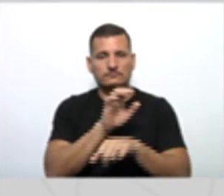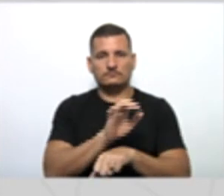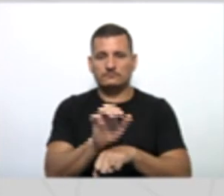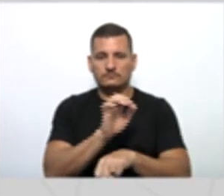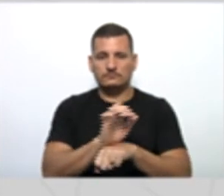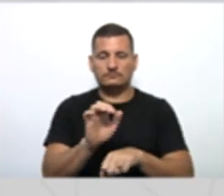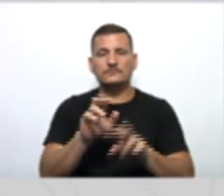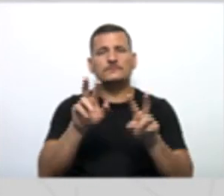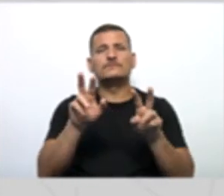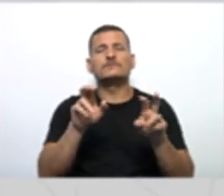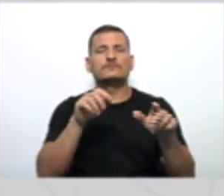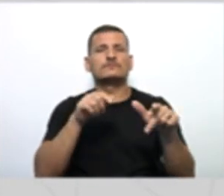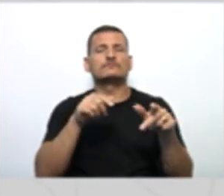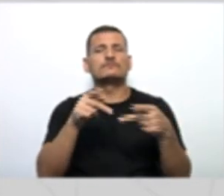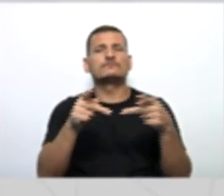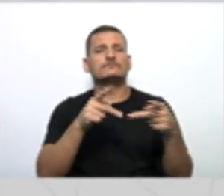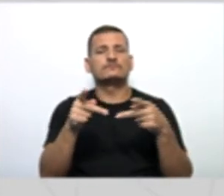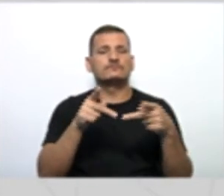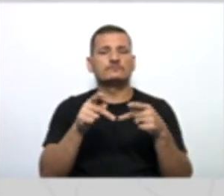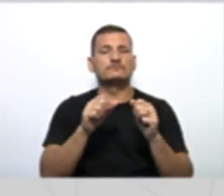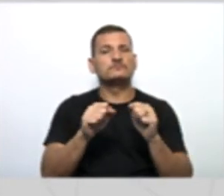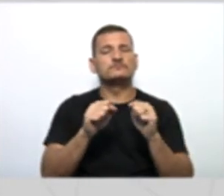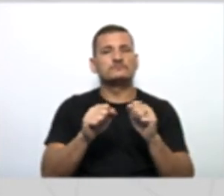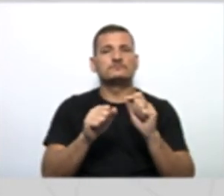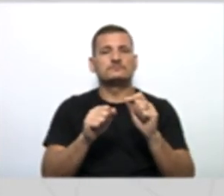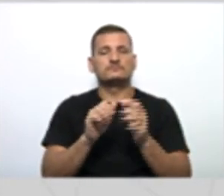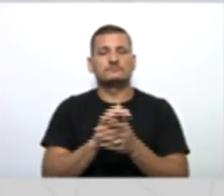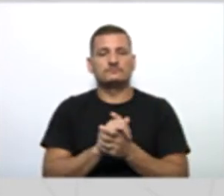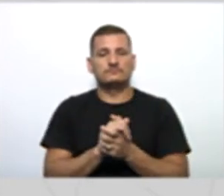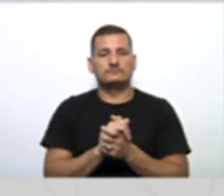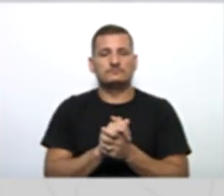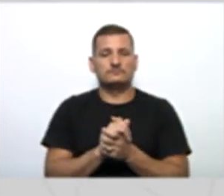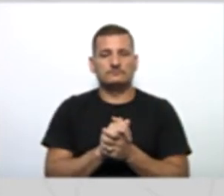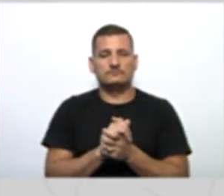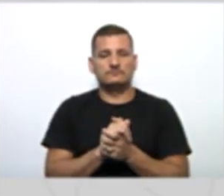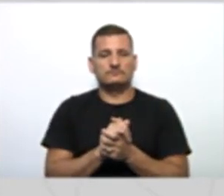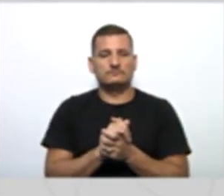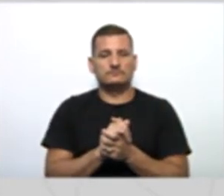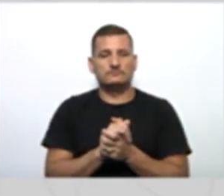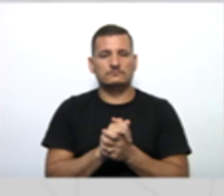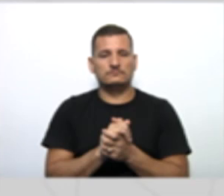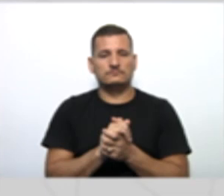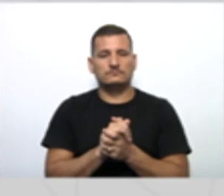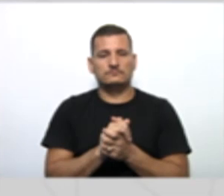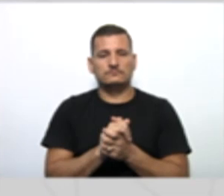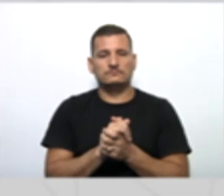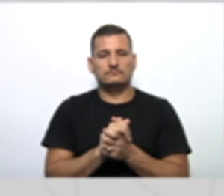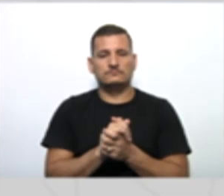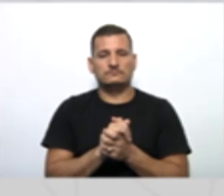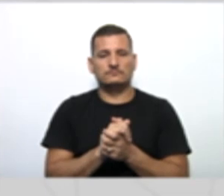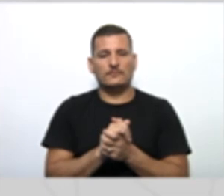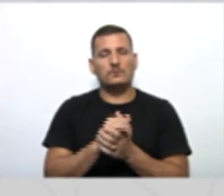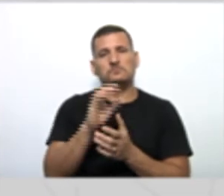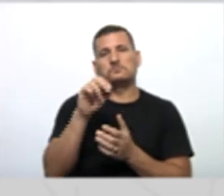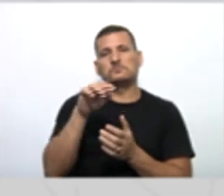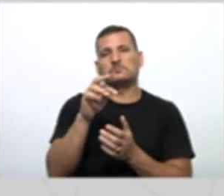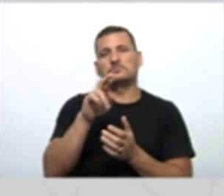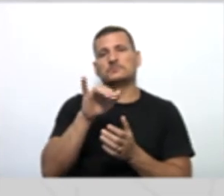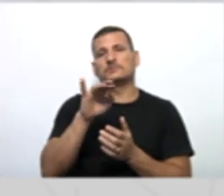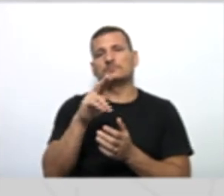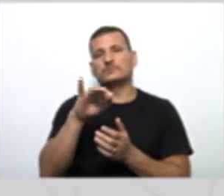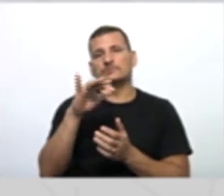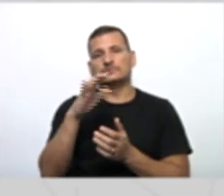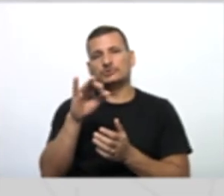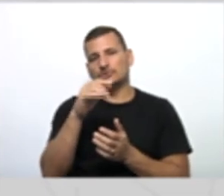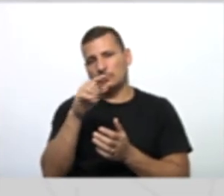projeto poderia ser contribuições e dificuldades do estágio em Rondônia. Vocês podem construir